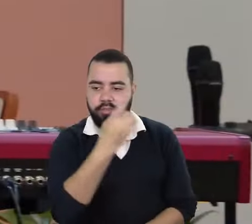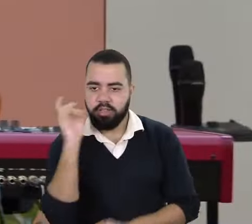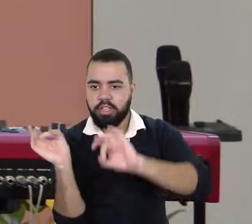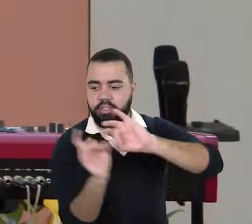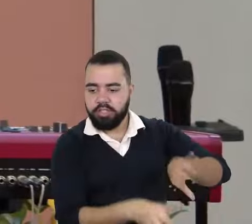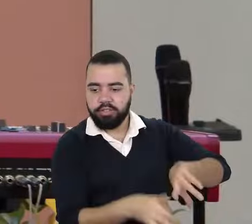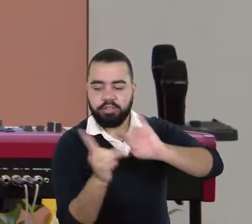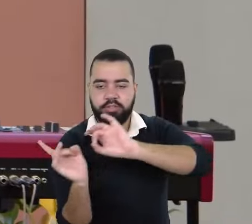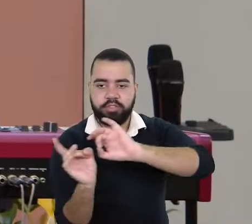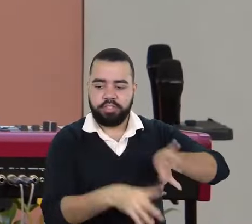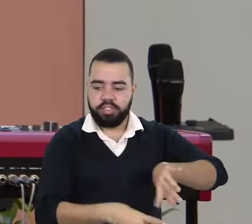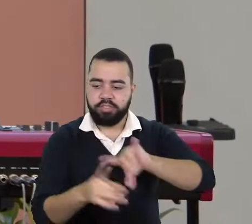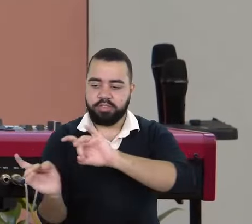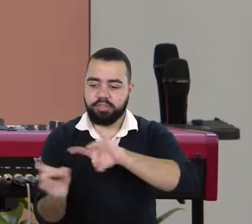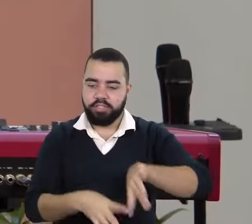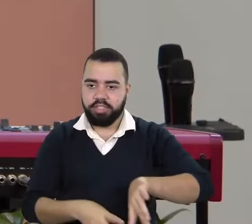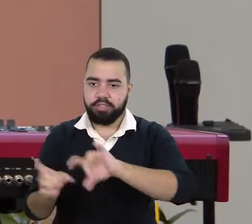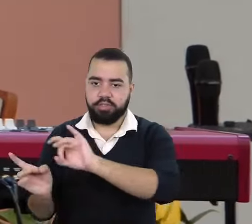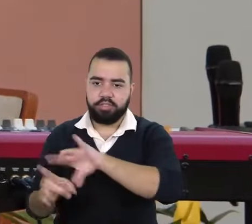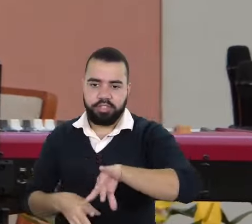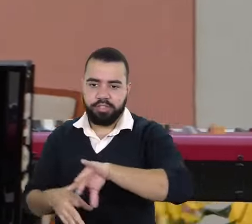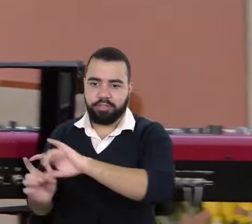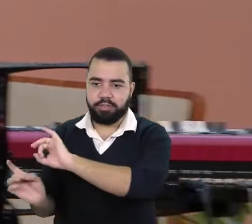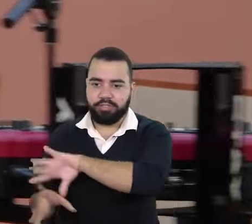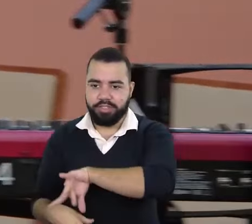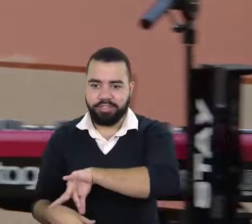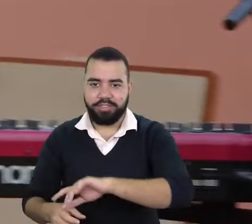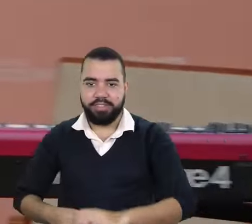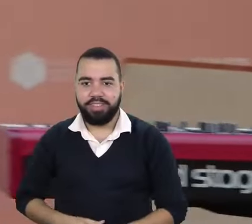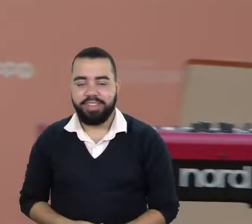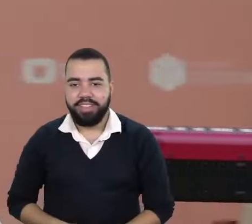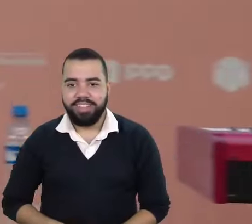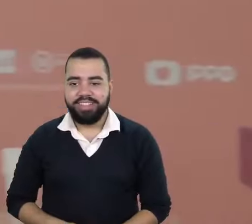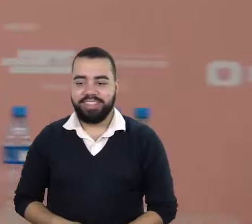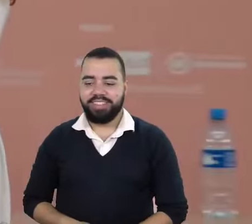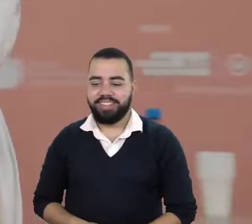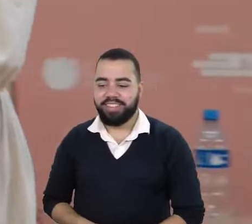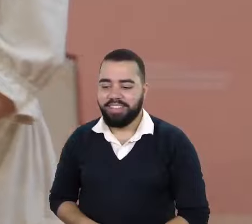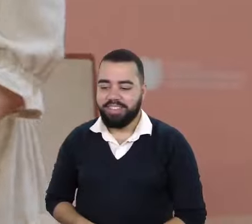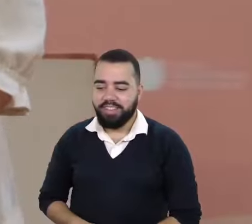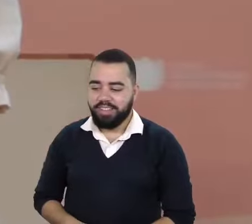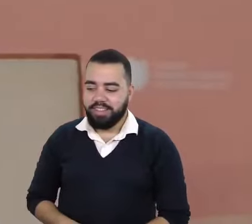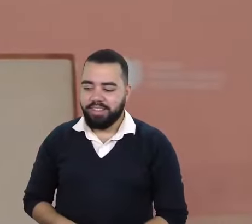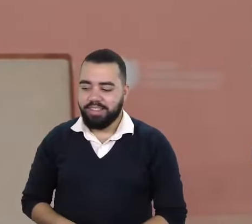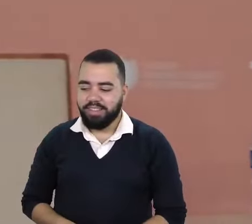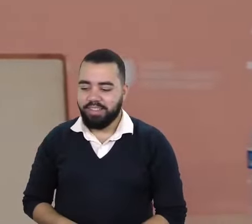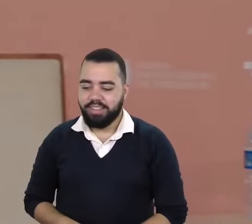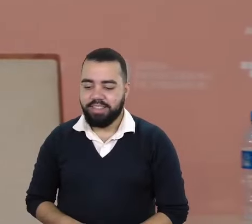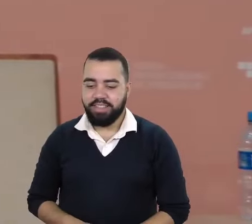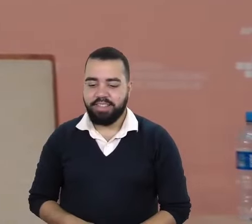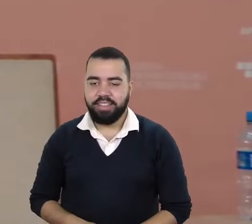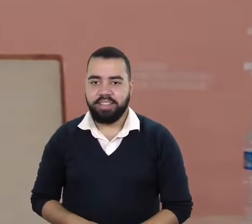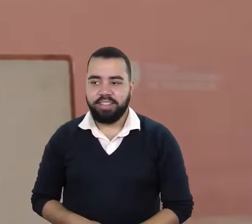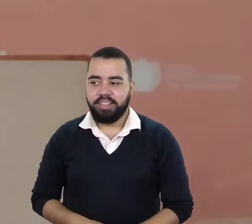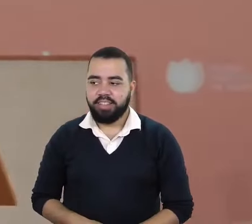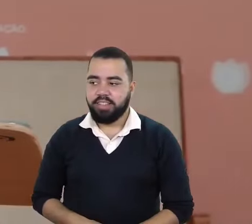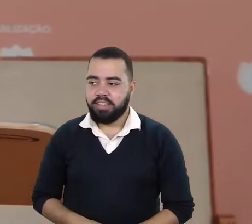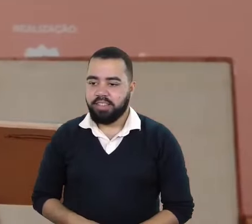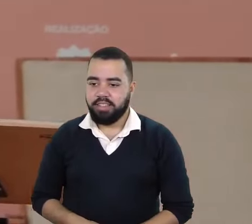Eu já fiz toda a faculdade, pastor, reverendo. Olha, gente, vocês não têm ideia. Olha, vou falar para vocês. Já